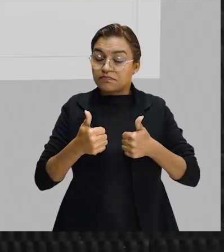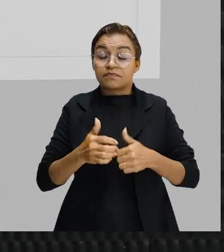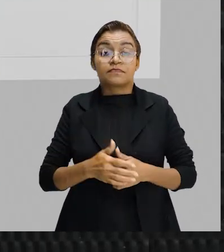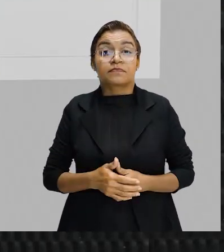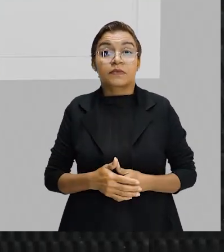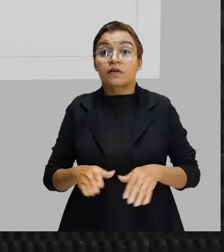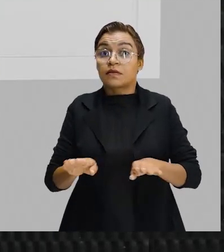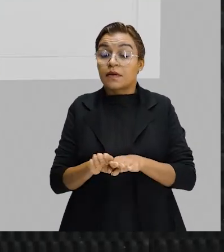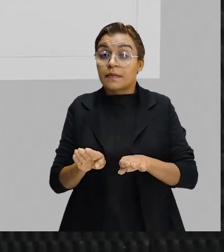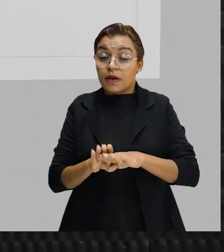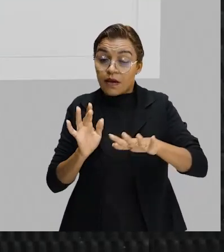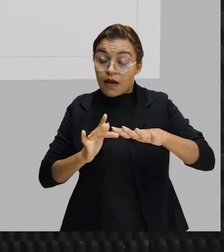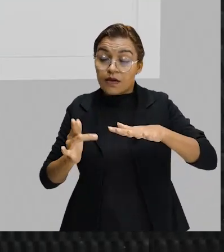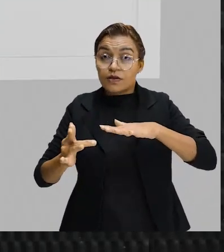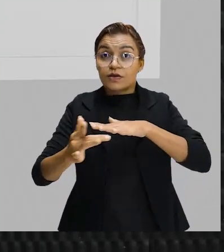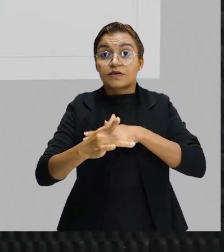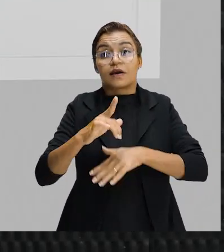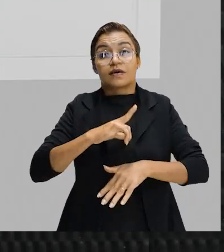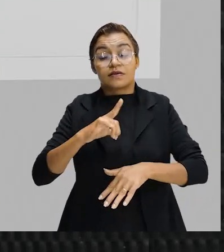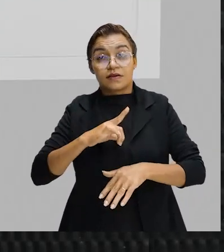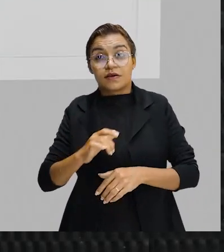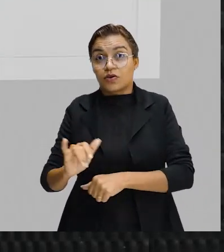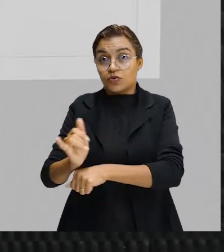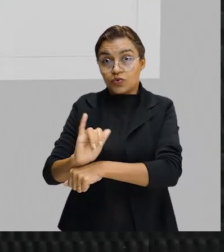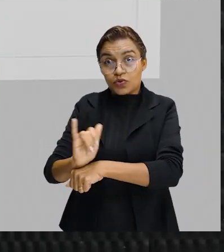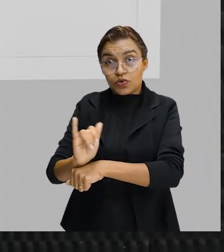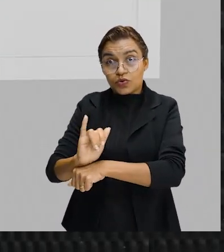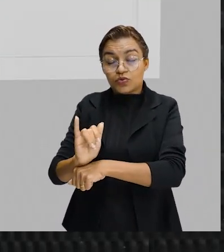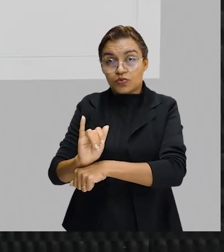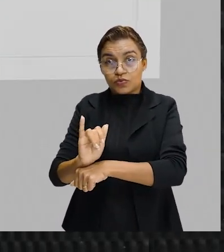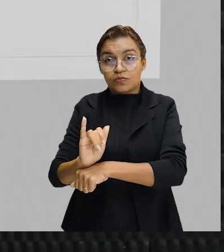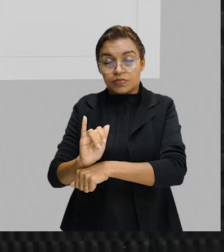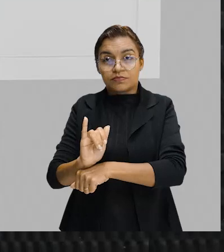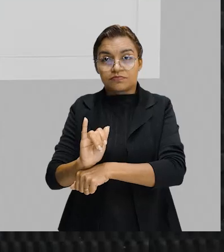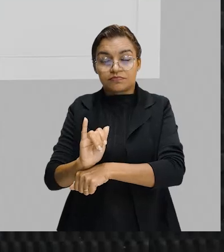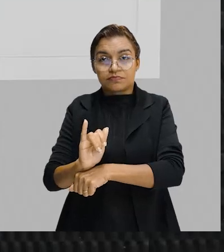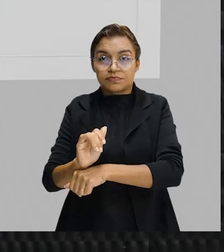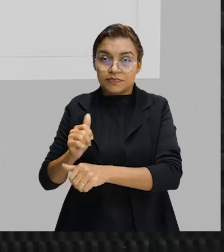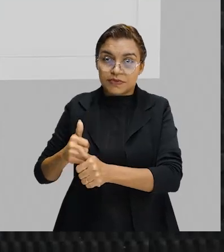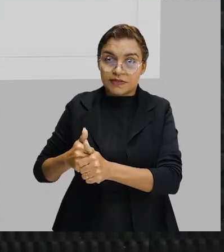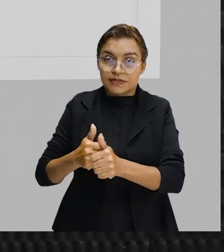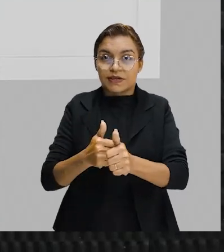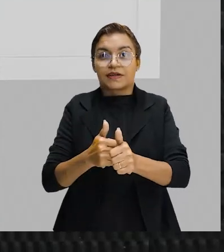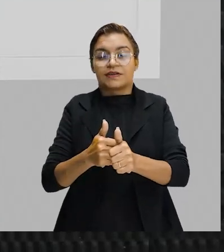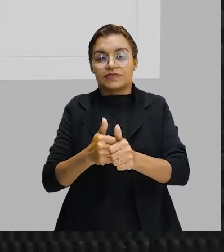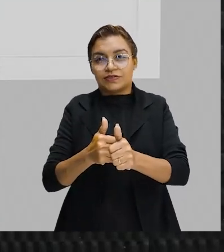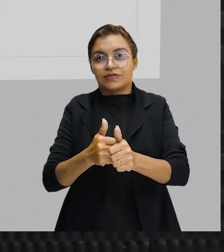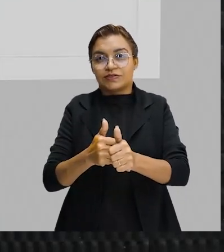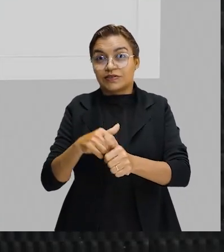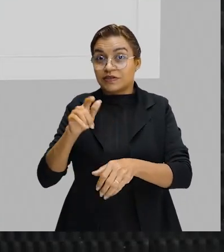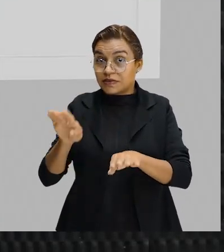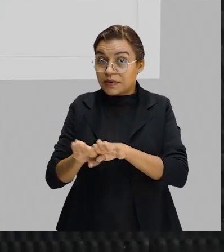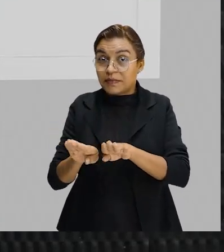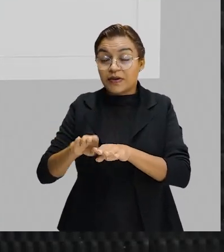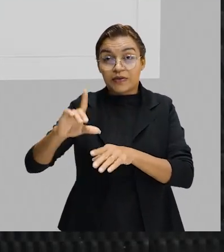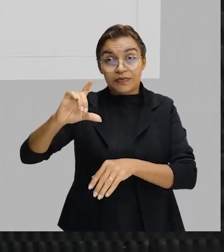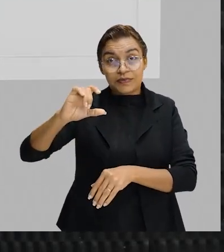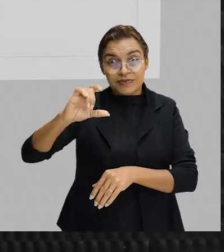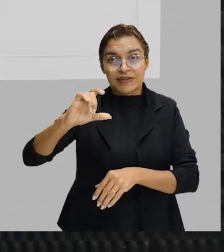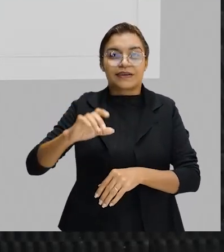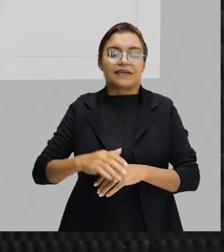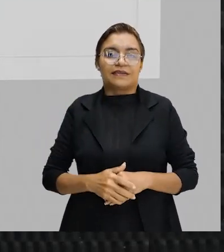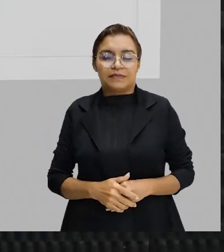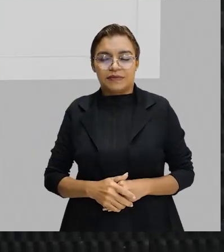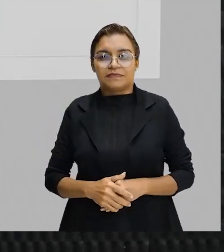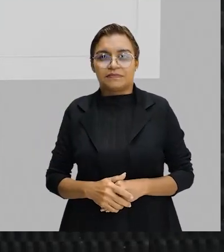sociais, vai lá, dá uma curtida, te inscreve no canal, lá no YouTube. Vamos lá seguir a gente no famoso Instagram, não é isso? Então, é